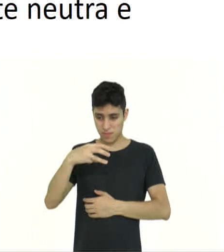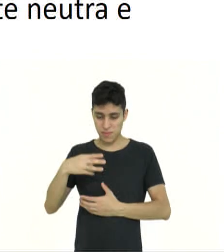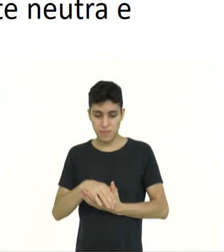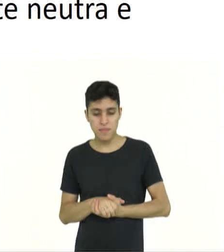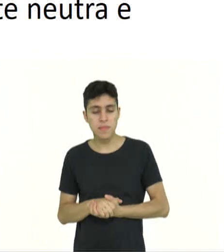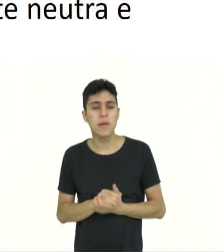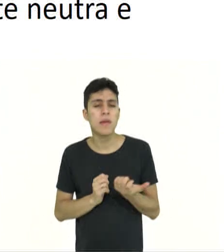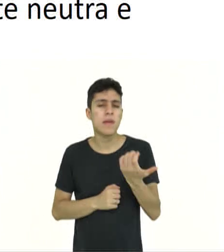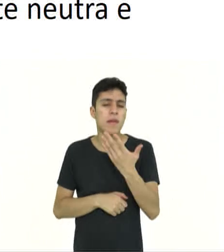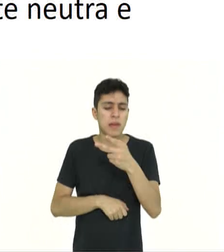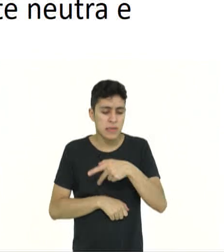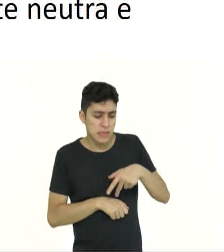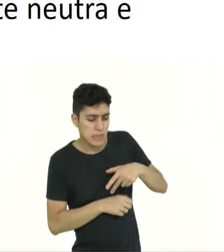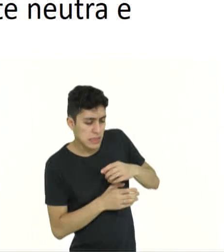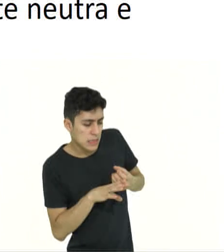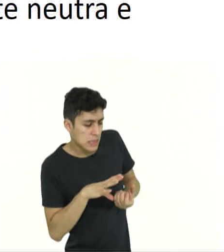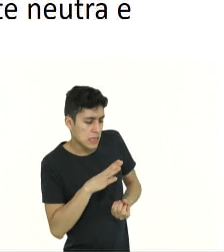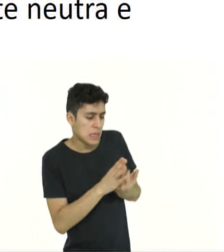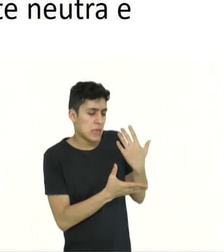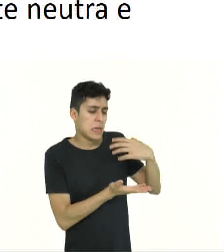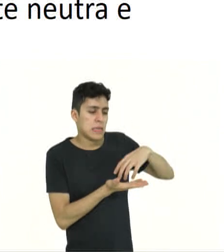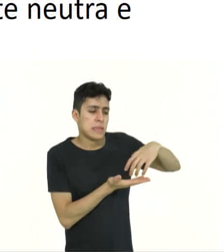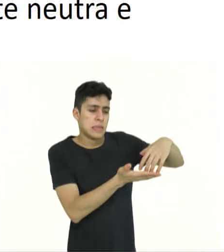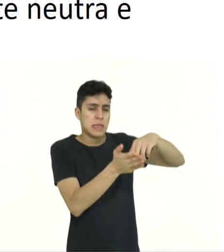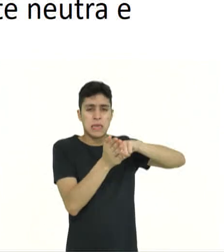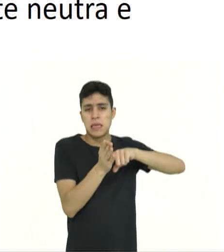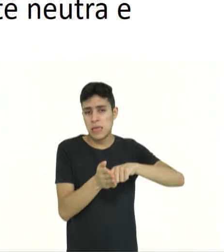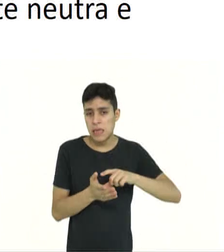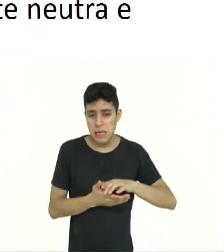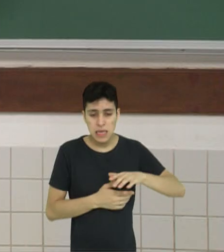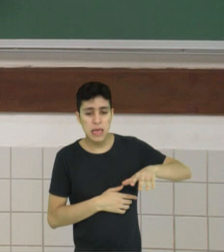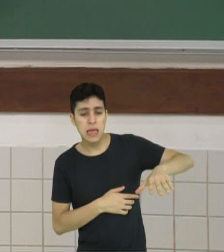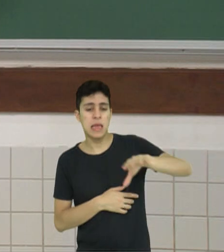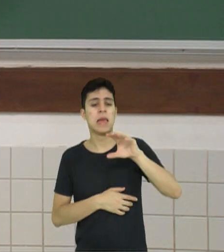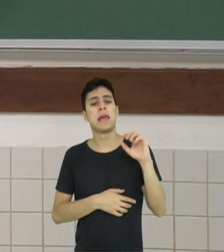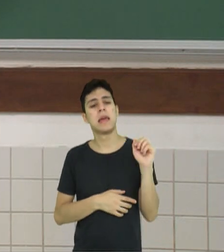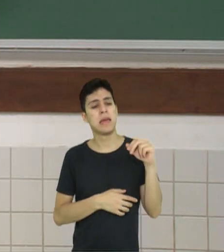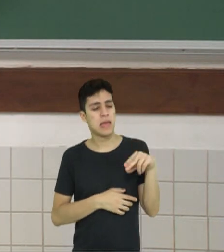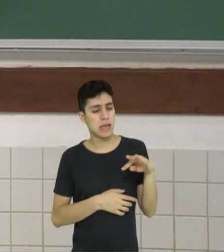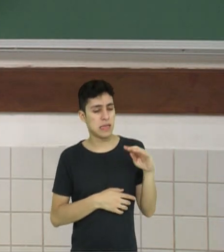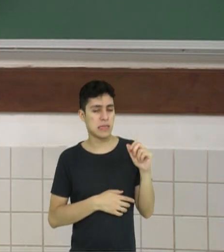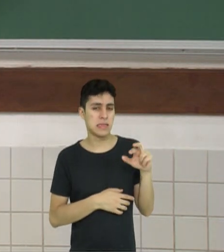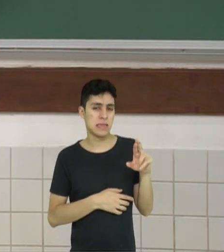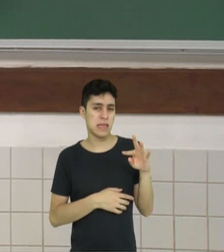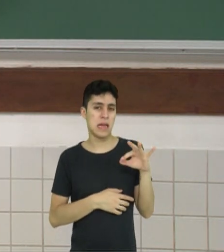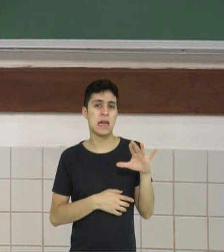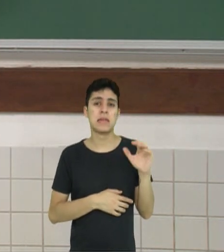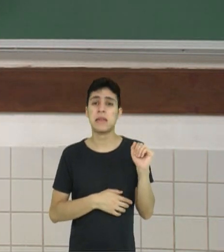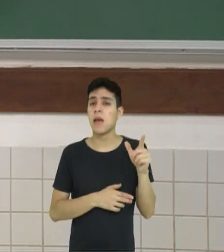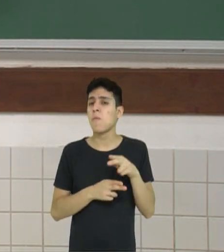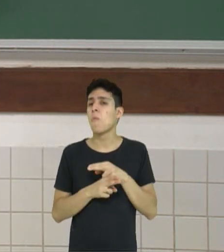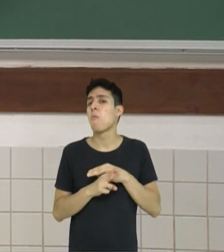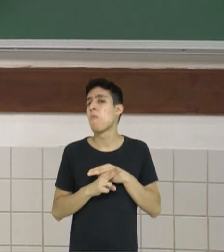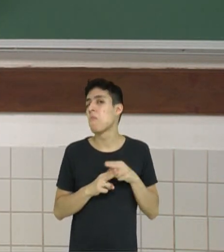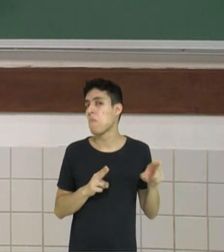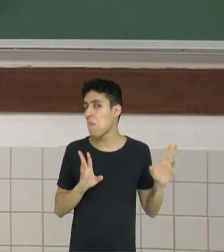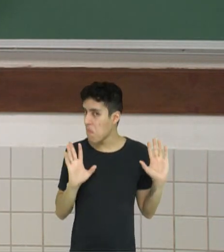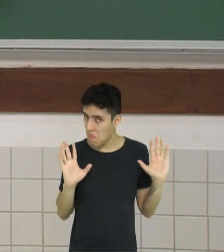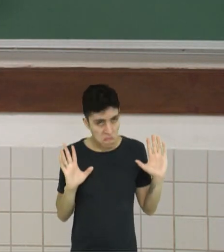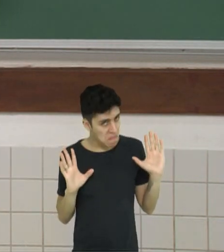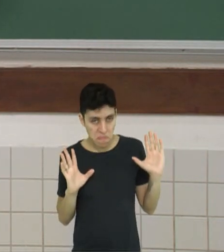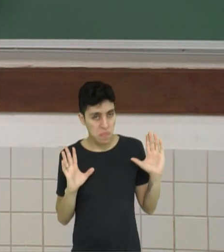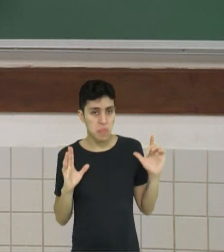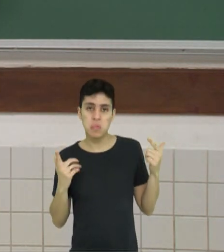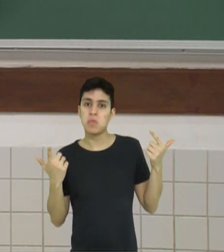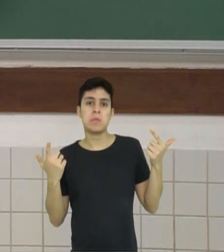de pesquisa lá na região, tá, galera? A Antártica é uma zona politicamente neutra. Nós vamos ver com maiores detalhes aí o Tratado